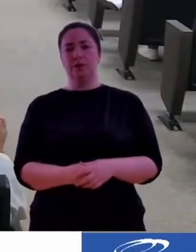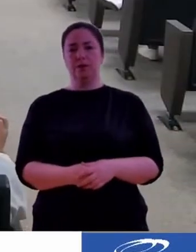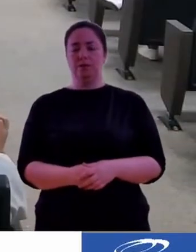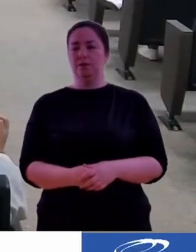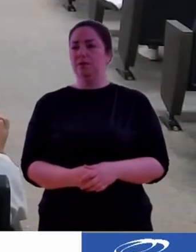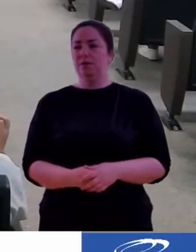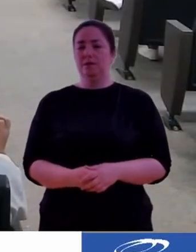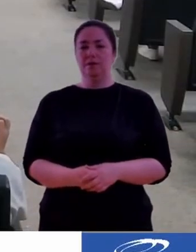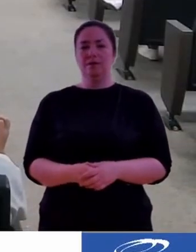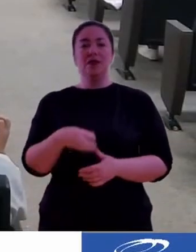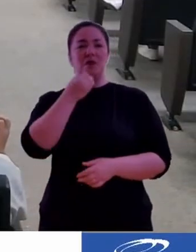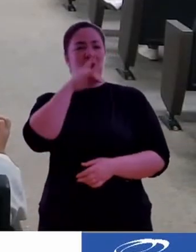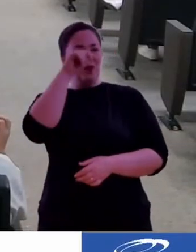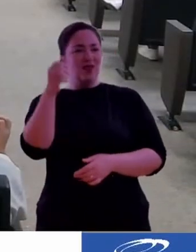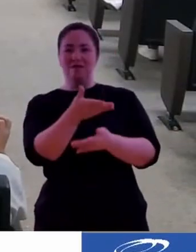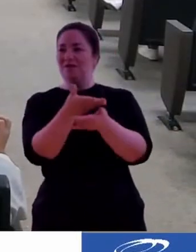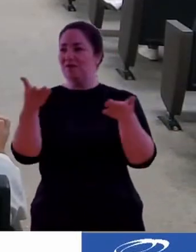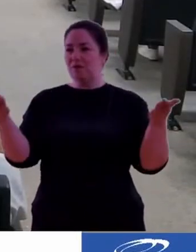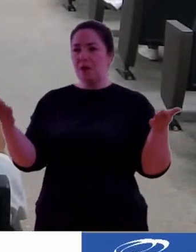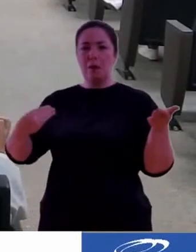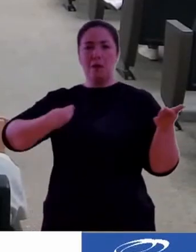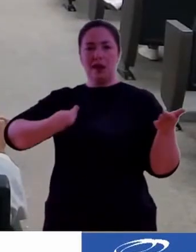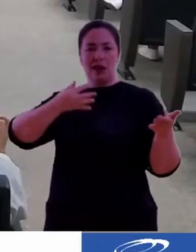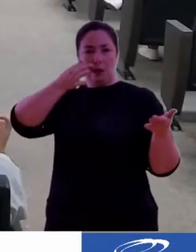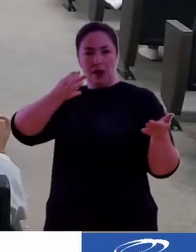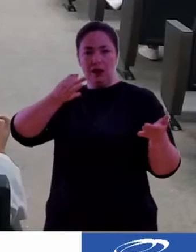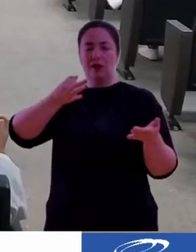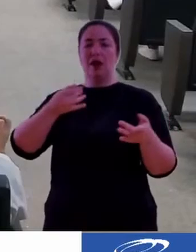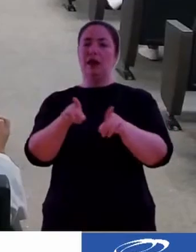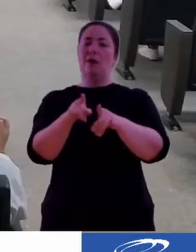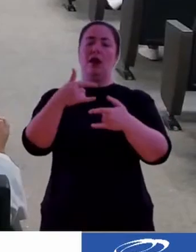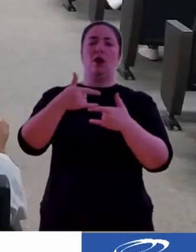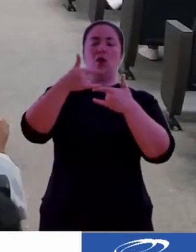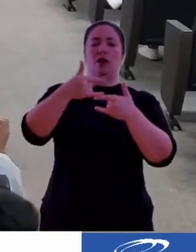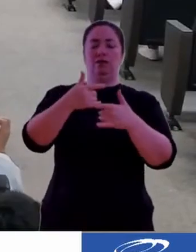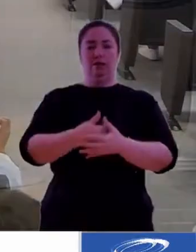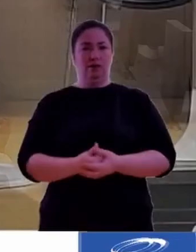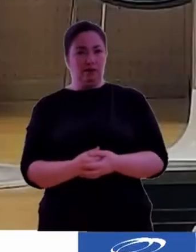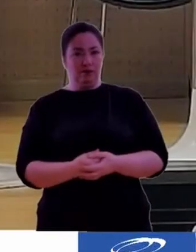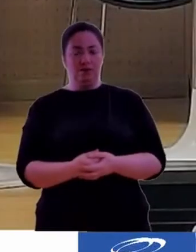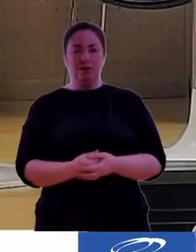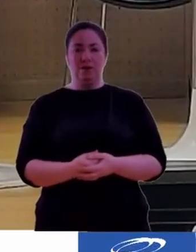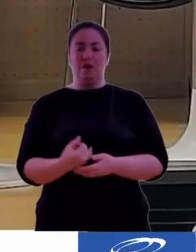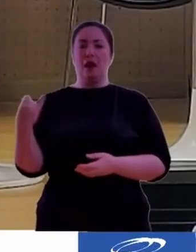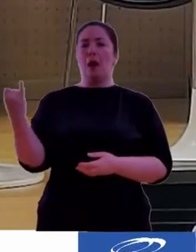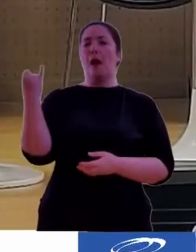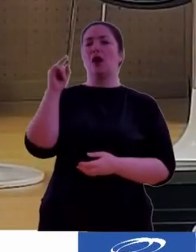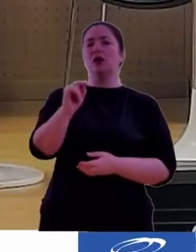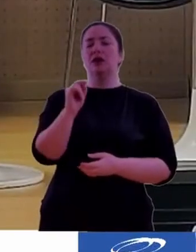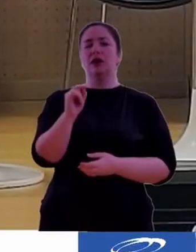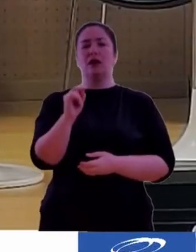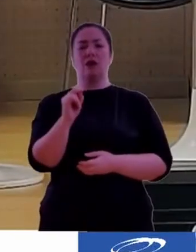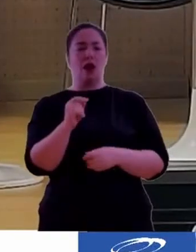Bom dia aí, saudando a presença de todos presentes, e online. A importância que a infecção